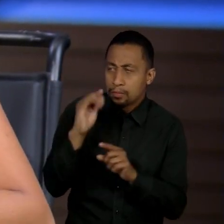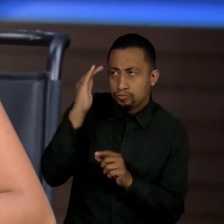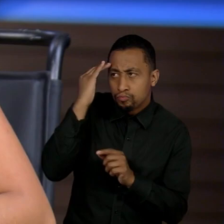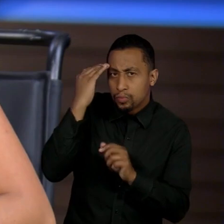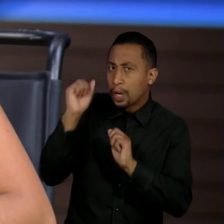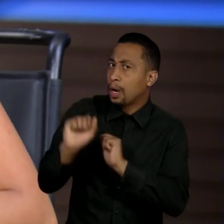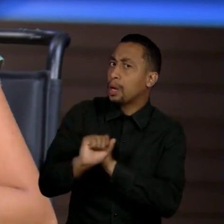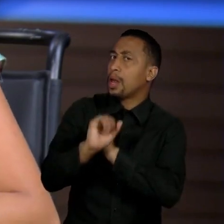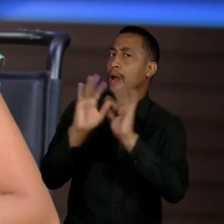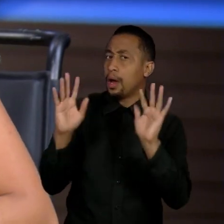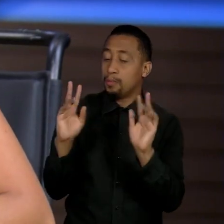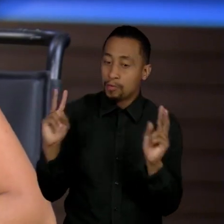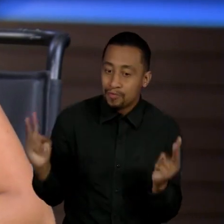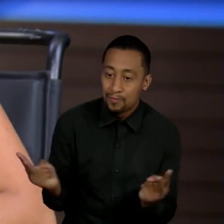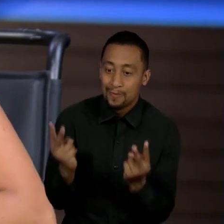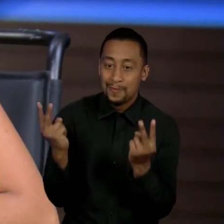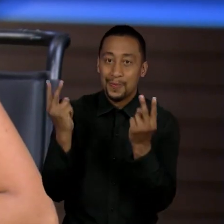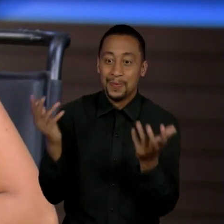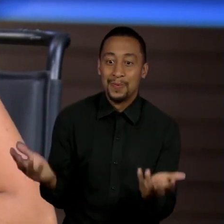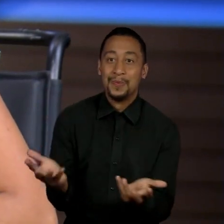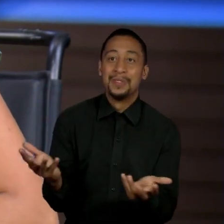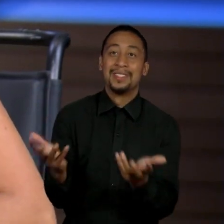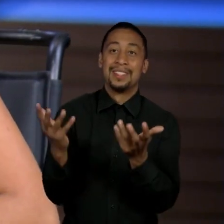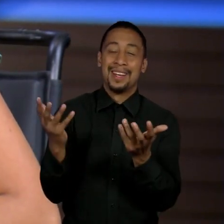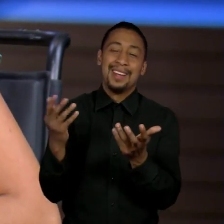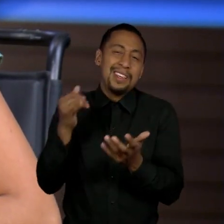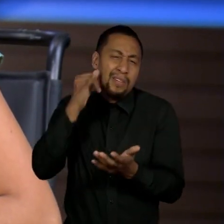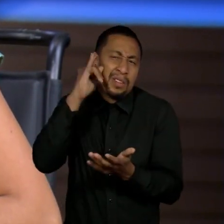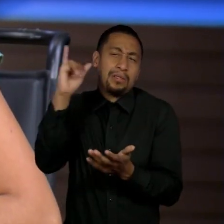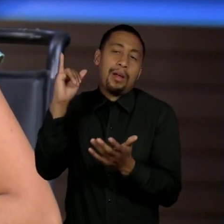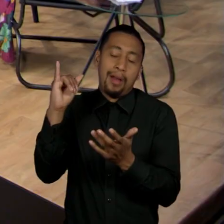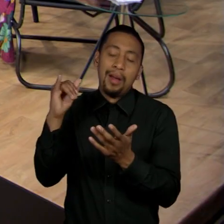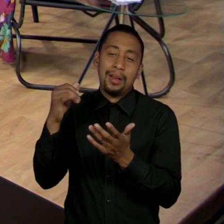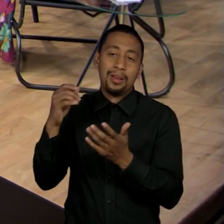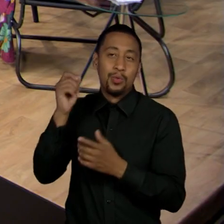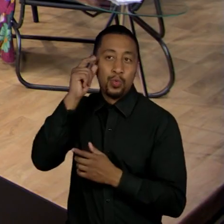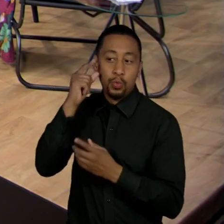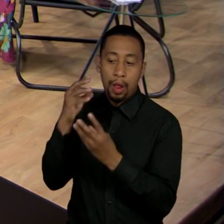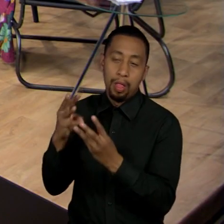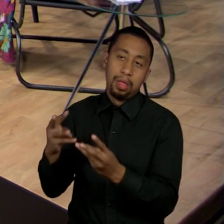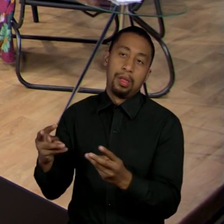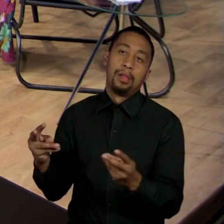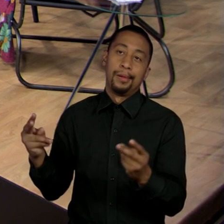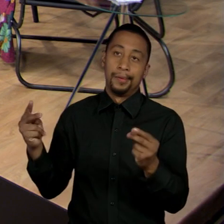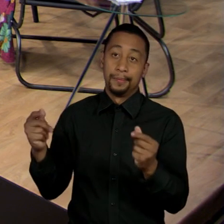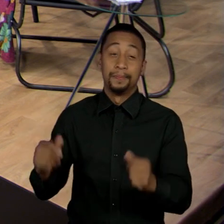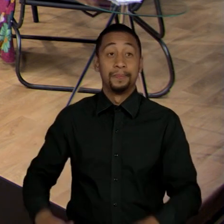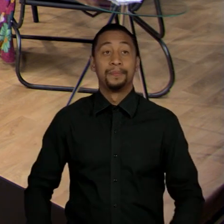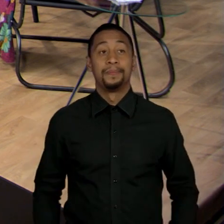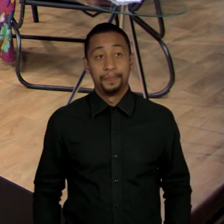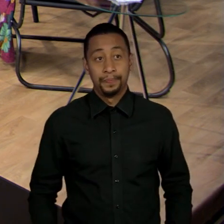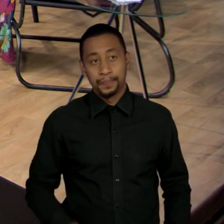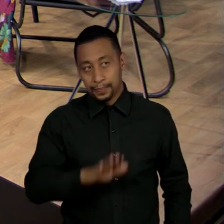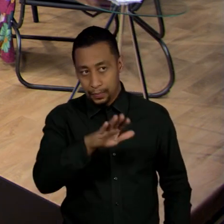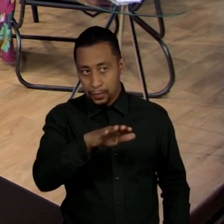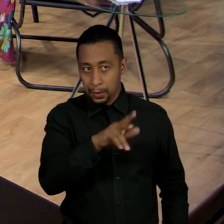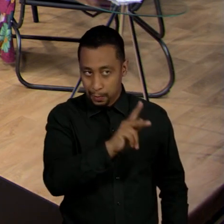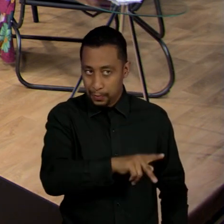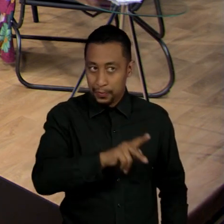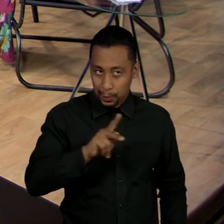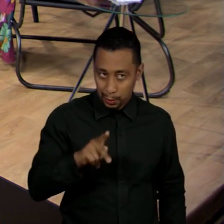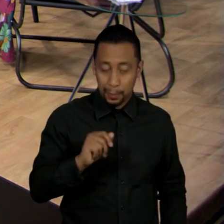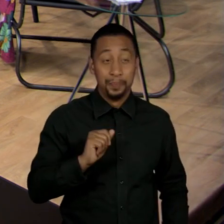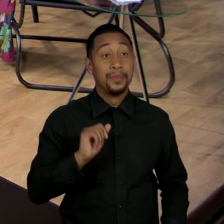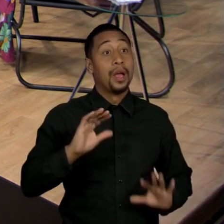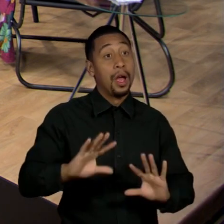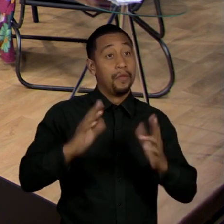valorizar e para resgatar e para não deixar essa tradição morrer. Sem dúvida. E, professor, esse ano essas festas devem